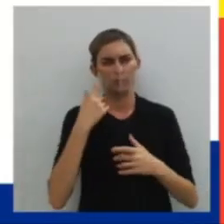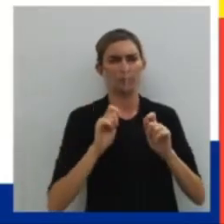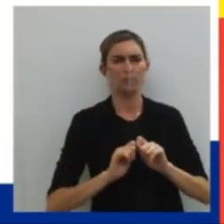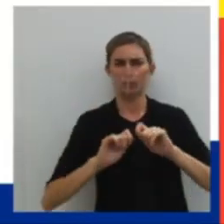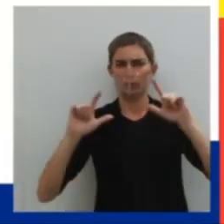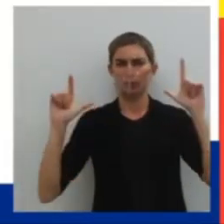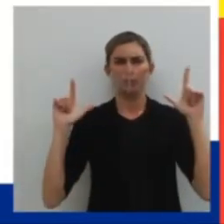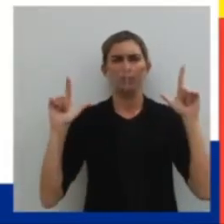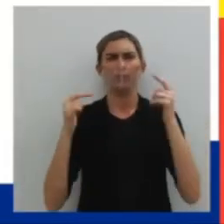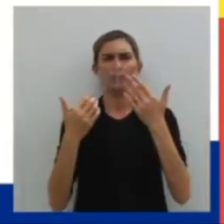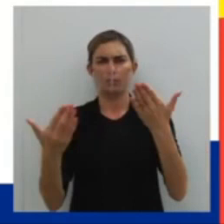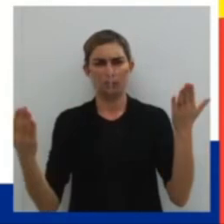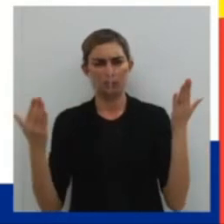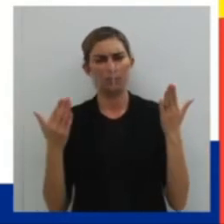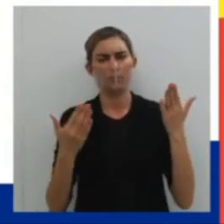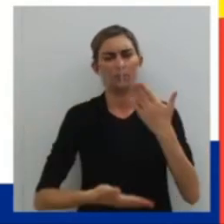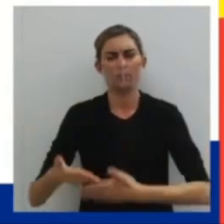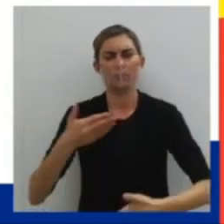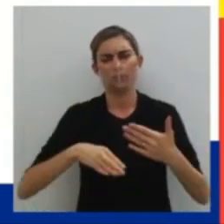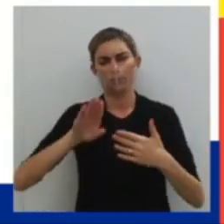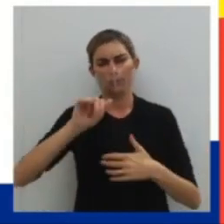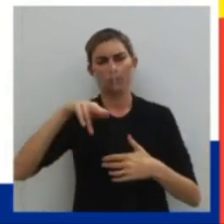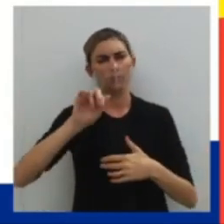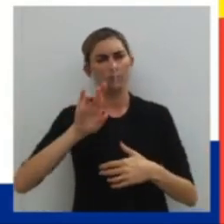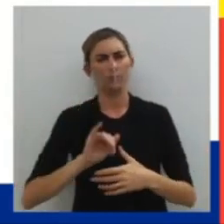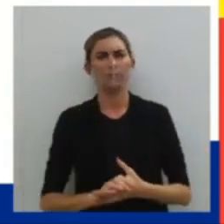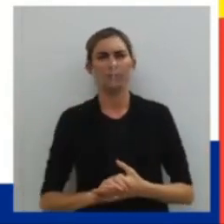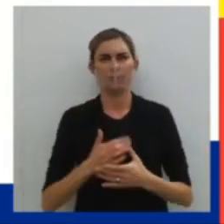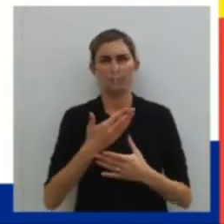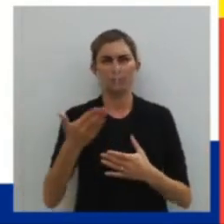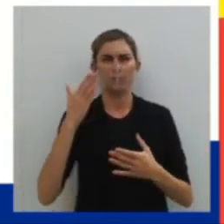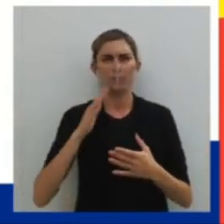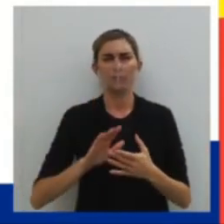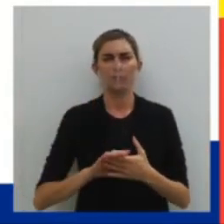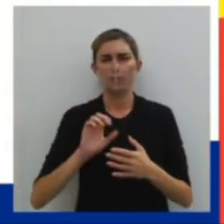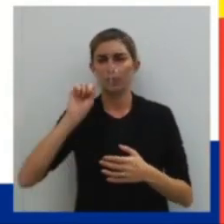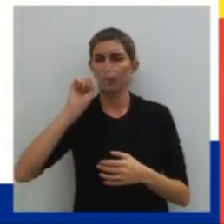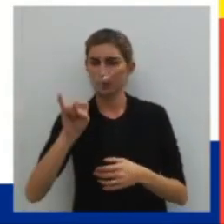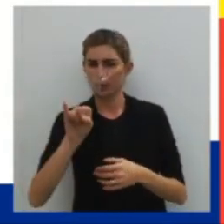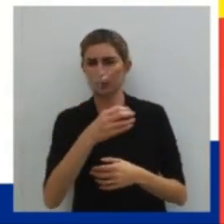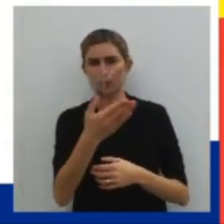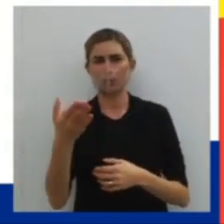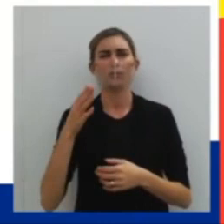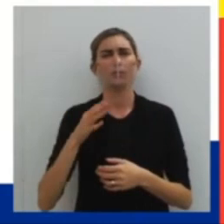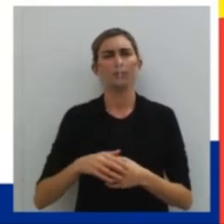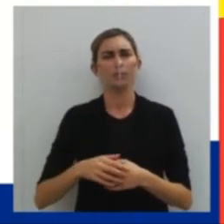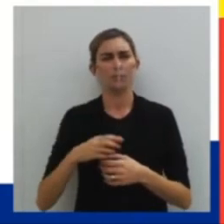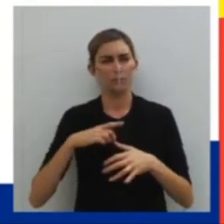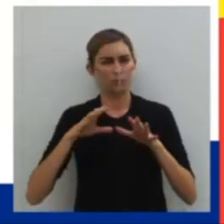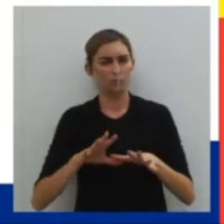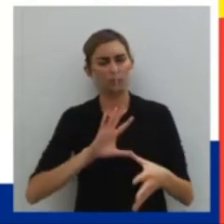Eu tenho o seguinte, ó, relação binária. Uma relação é considerada binária se e somente se